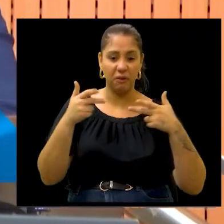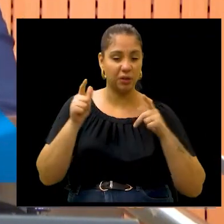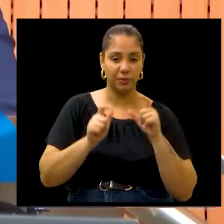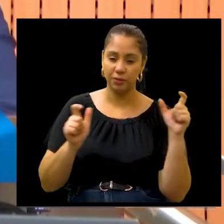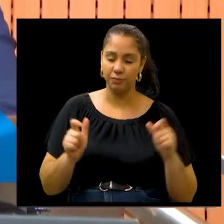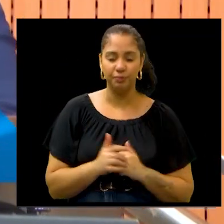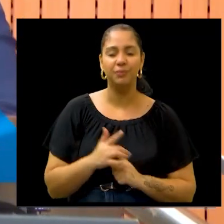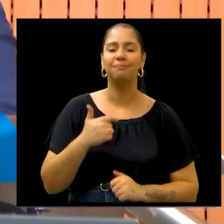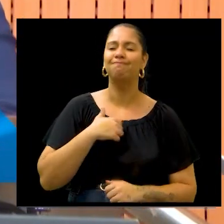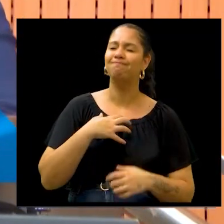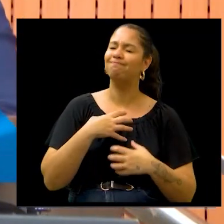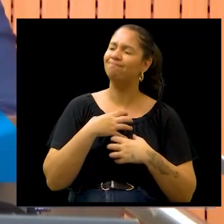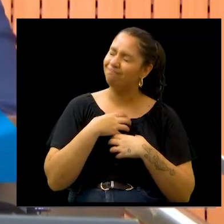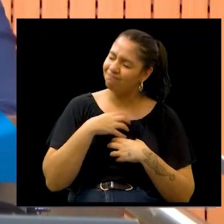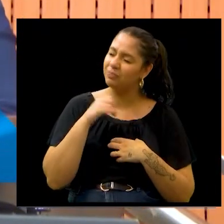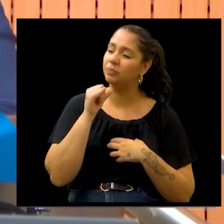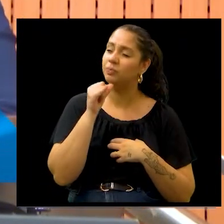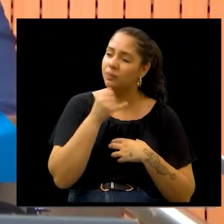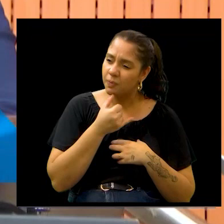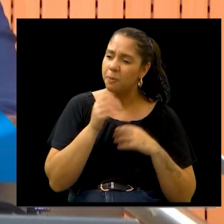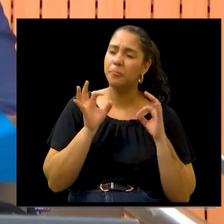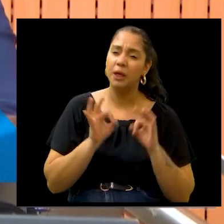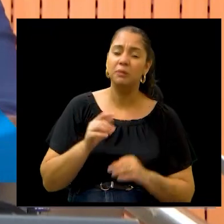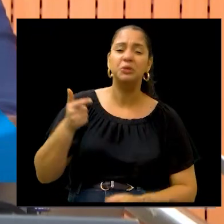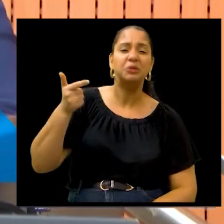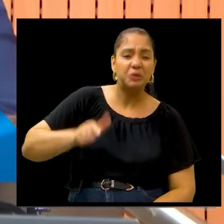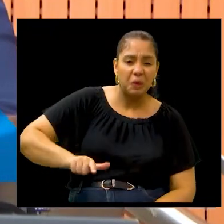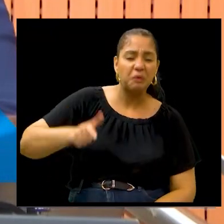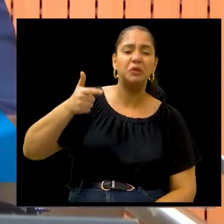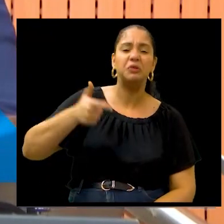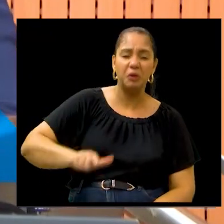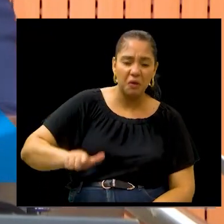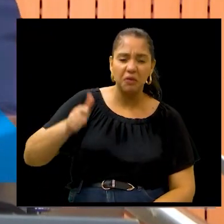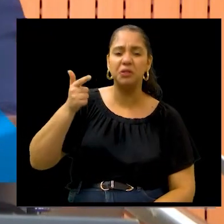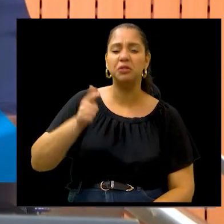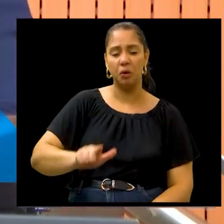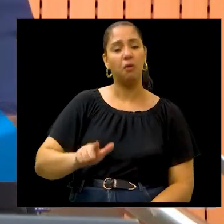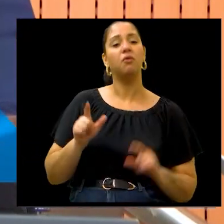mesmo, é uma chacina. Eu lamento muito que